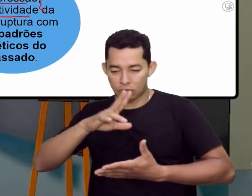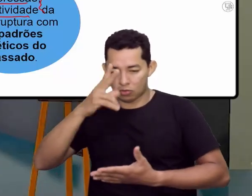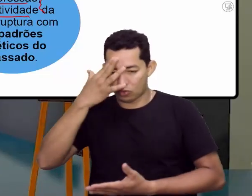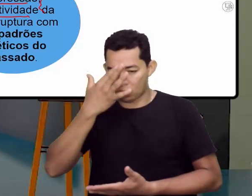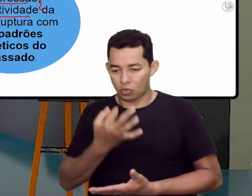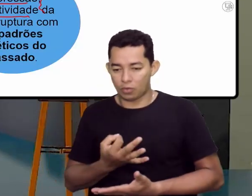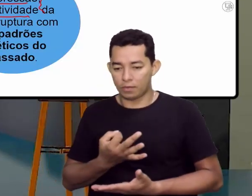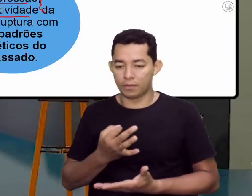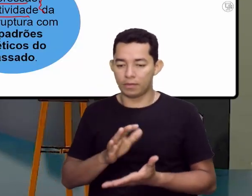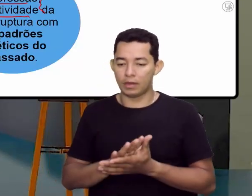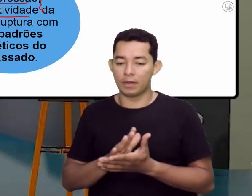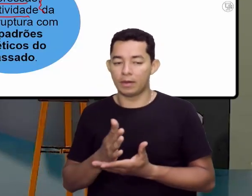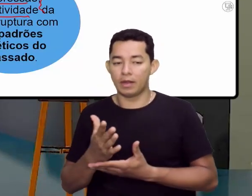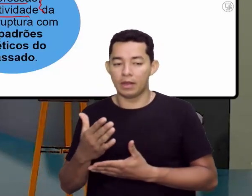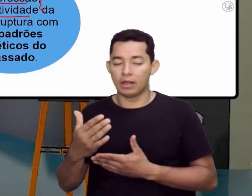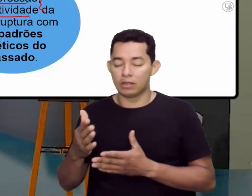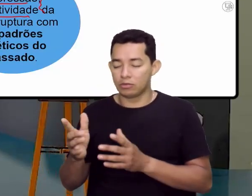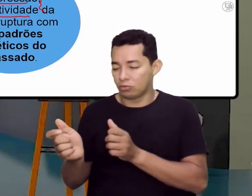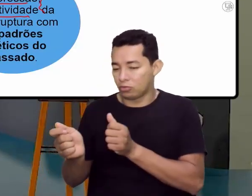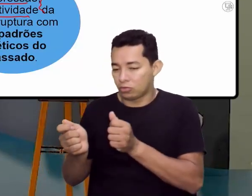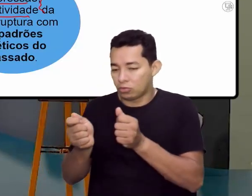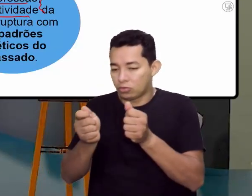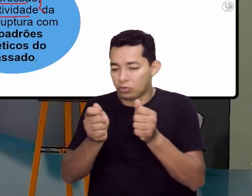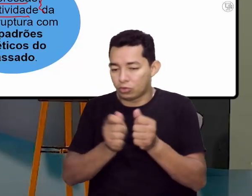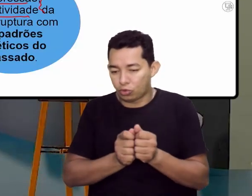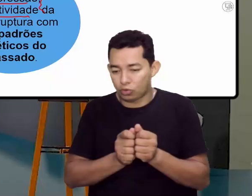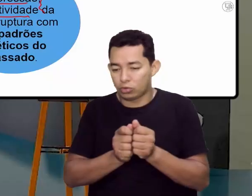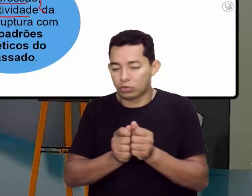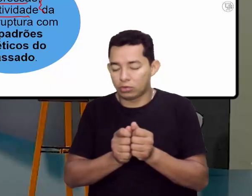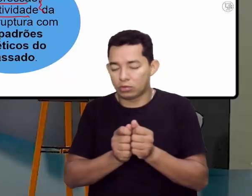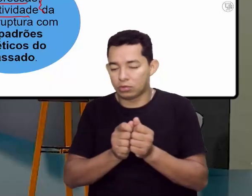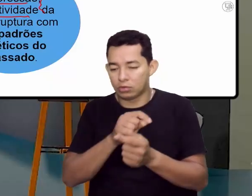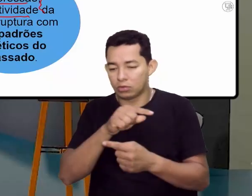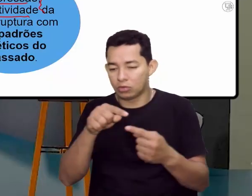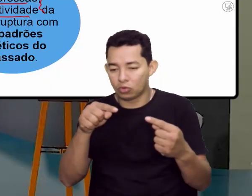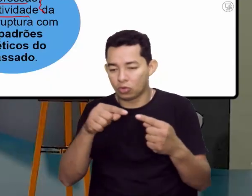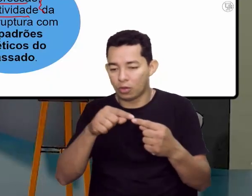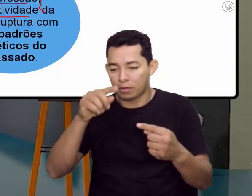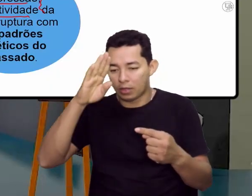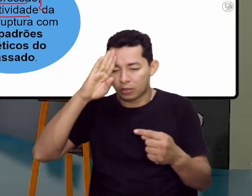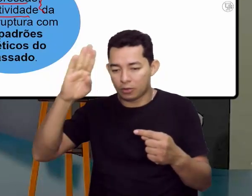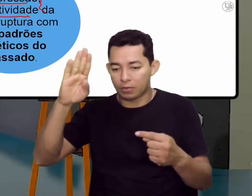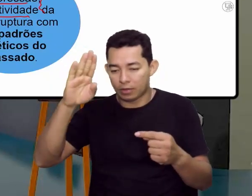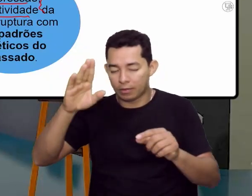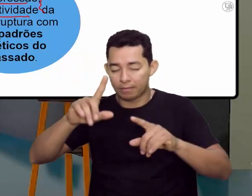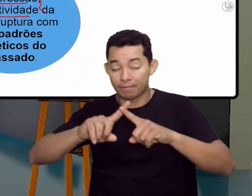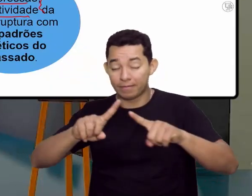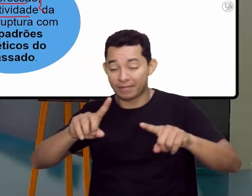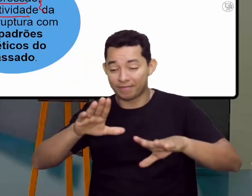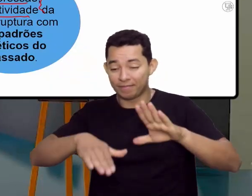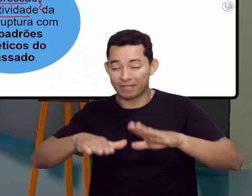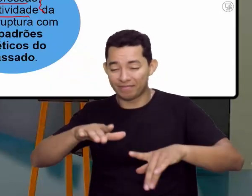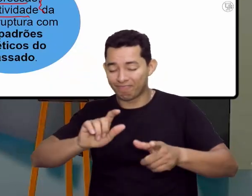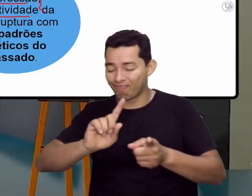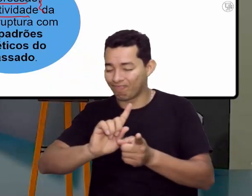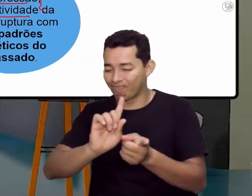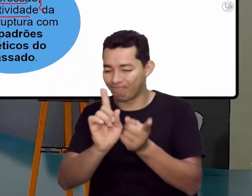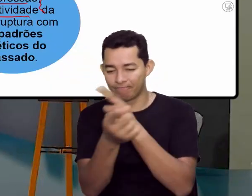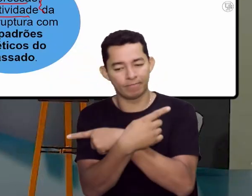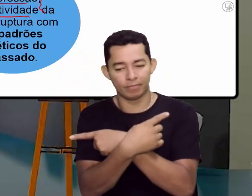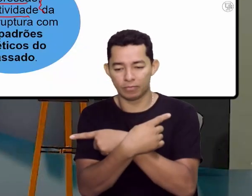que vão ao lado da interpretação principal. E, às vezes, é totalmente o inverso do que o artista queria